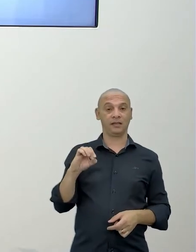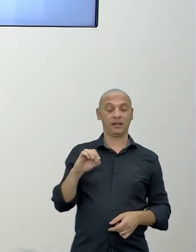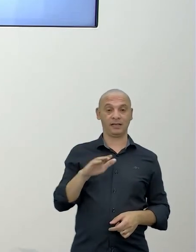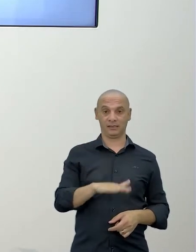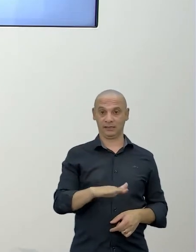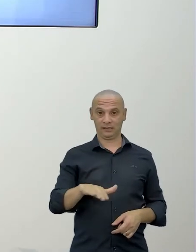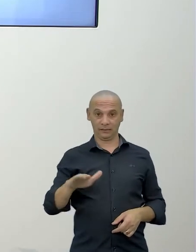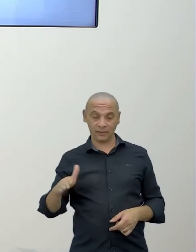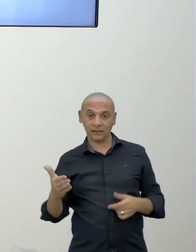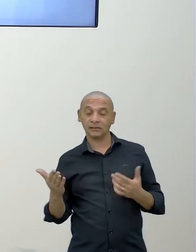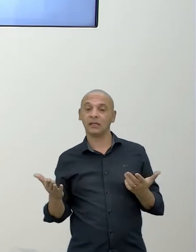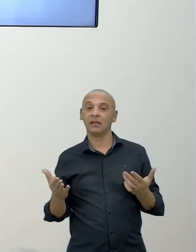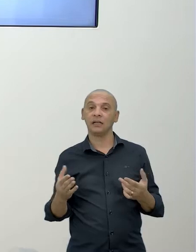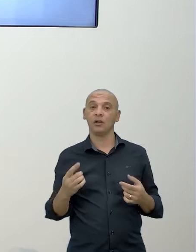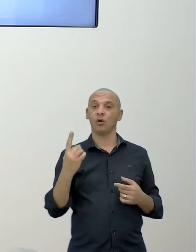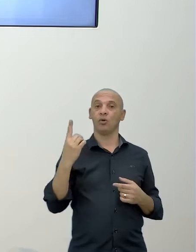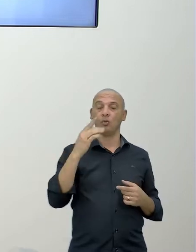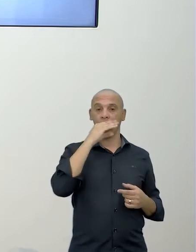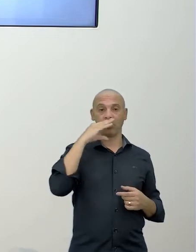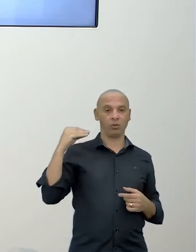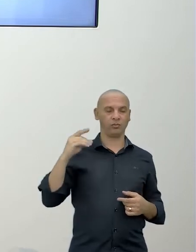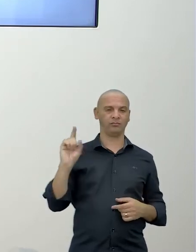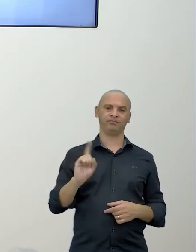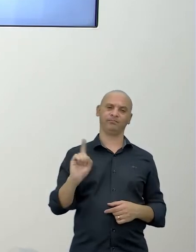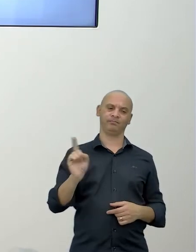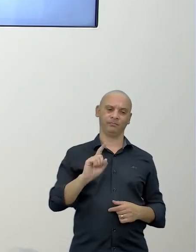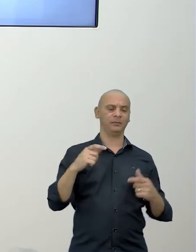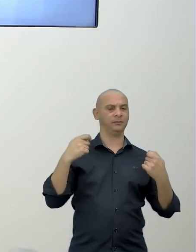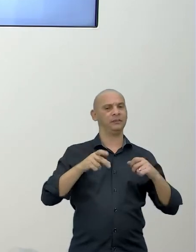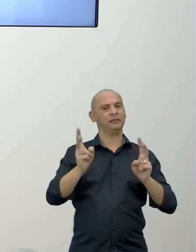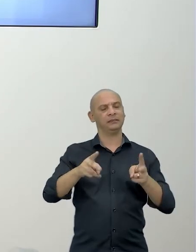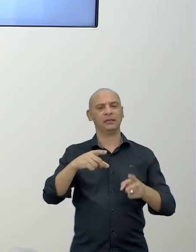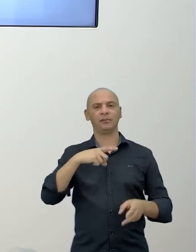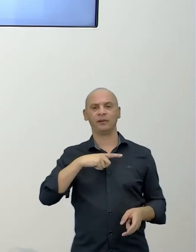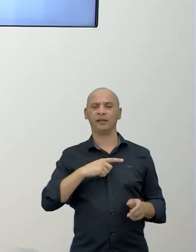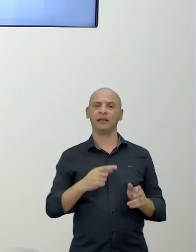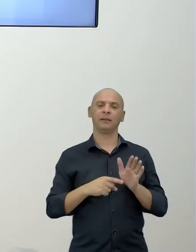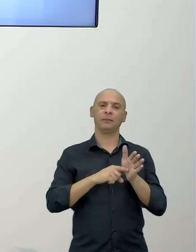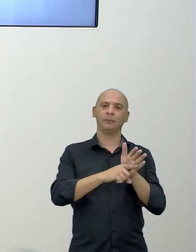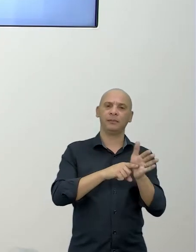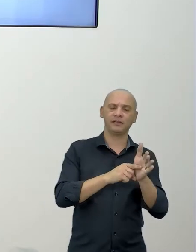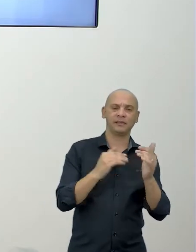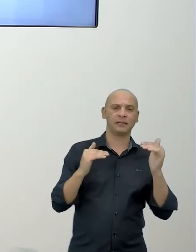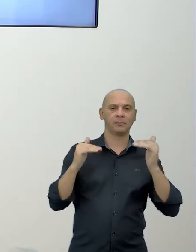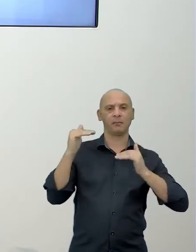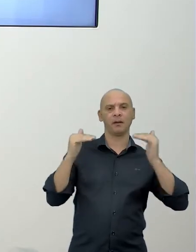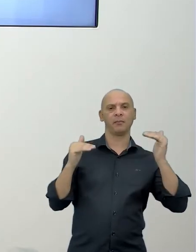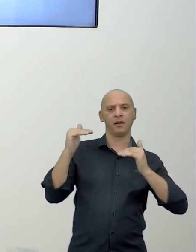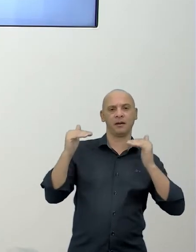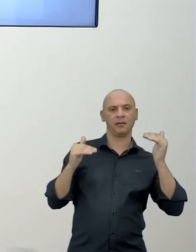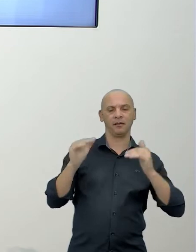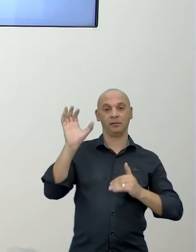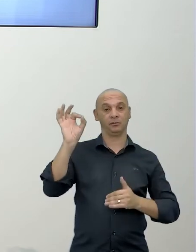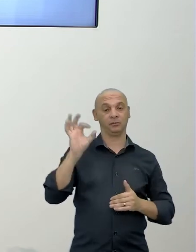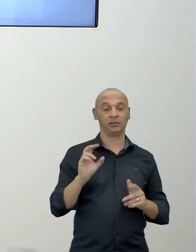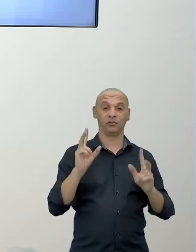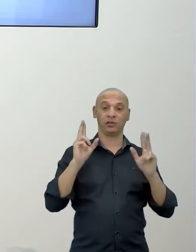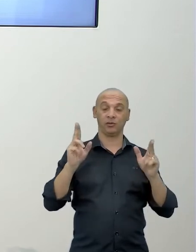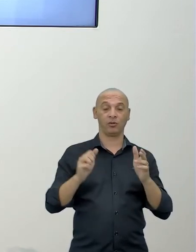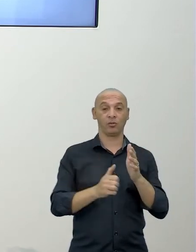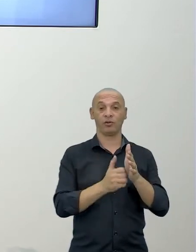distribuição igualitária entre elas. Você não pode pesquisar 10 crianças, 10 adolescentes e um adulto.